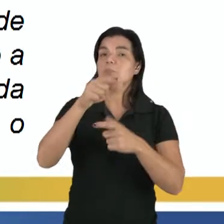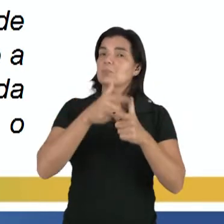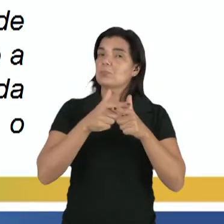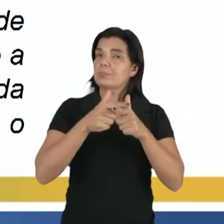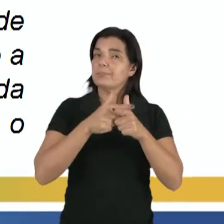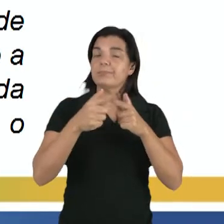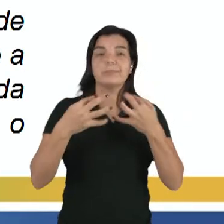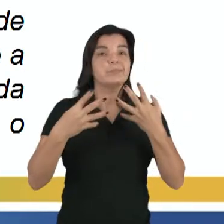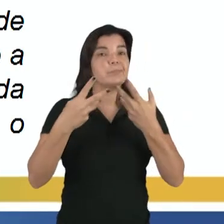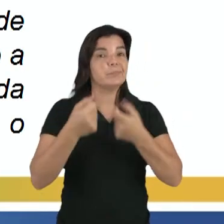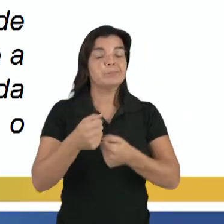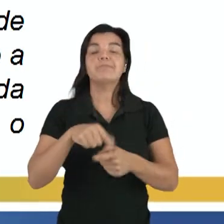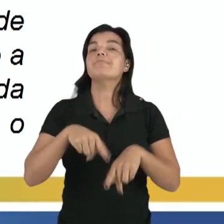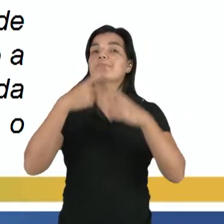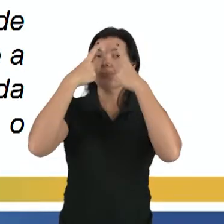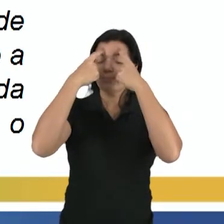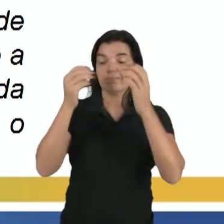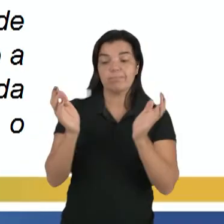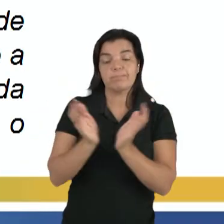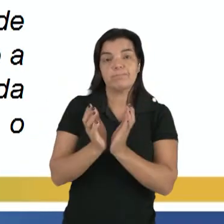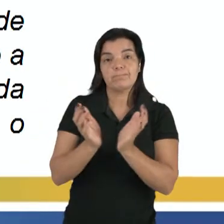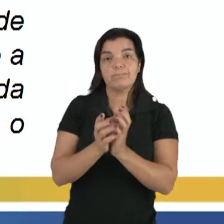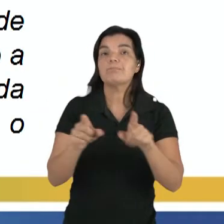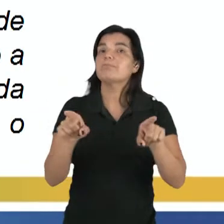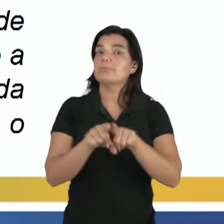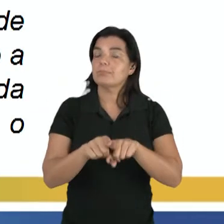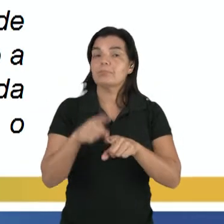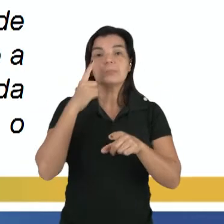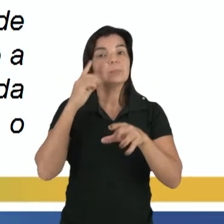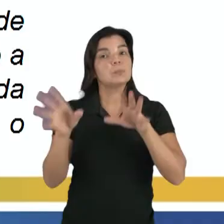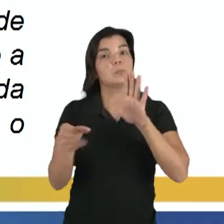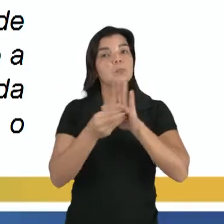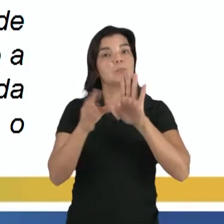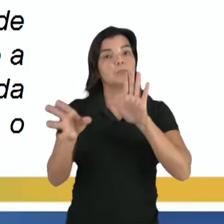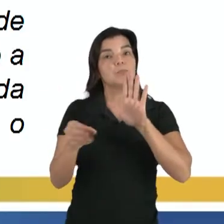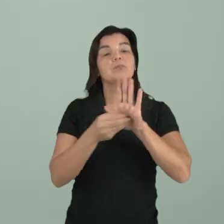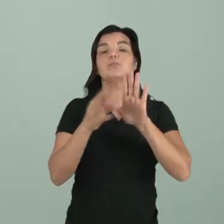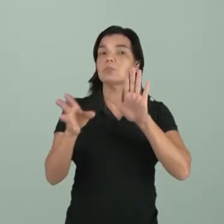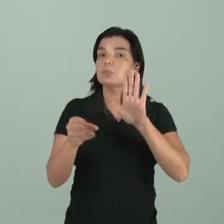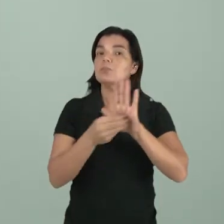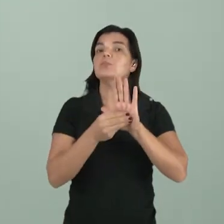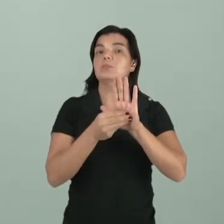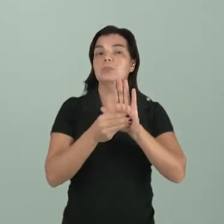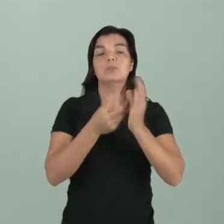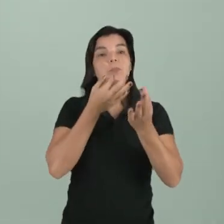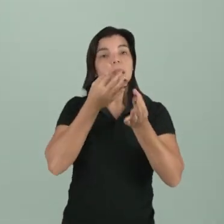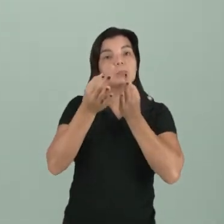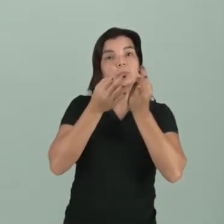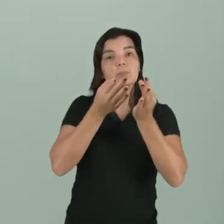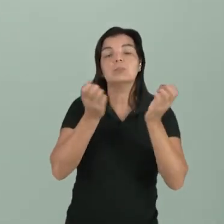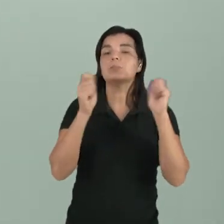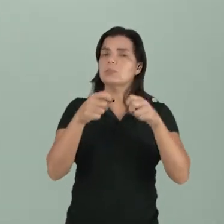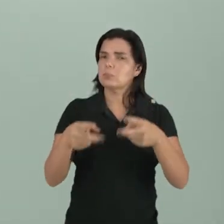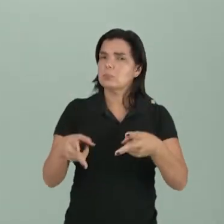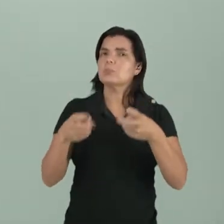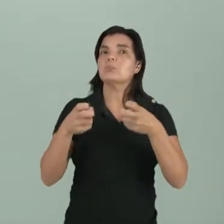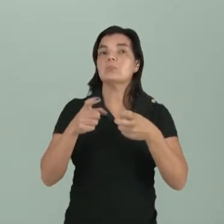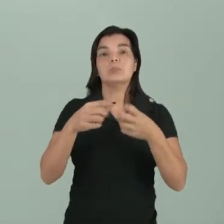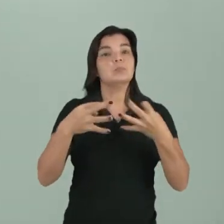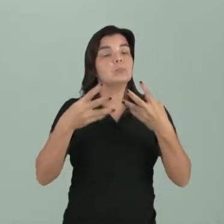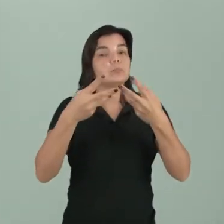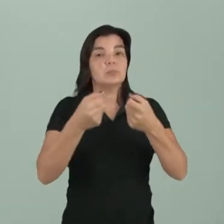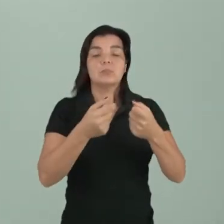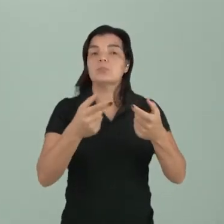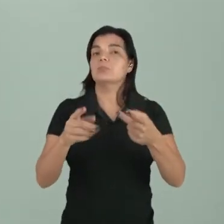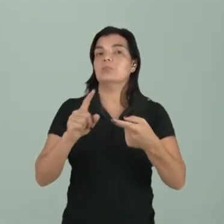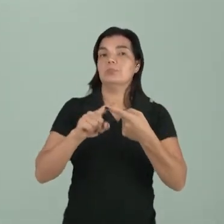violência é um problema de todos, é um problema da comunidade, e aí ele vai colocando argumentos, né? Que nós percebemos que é